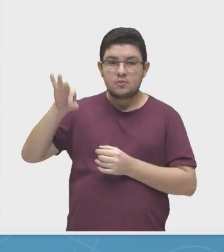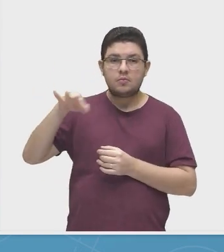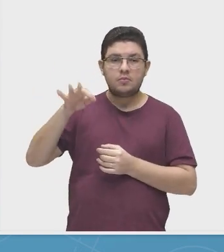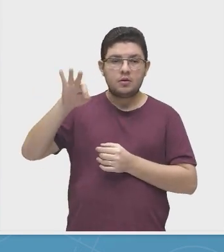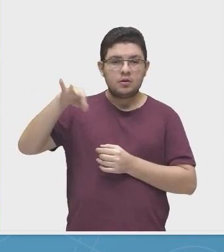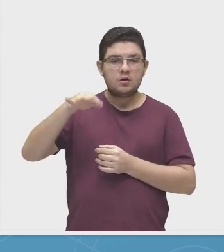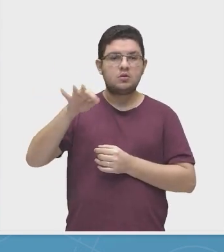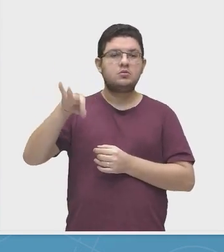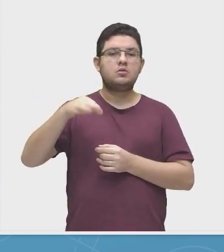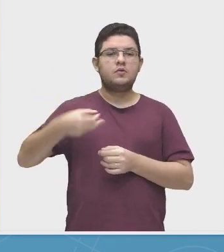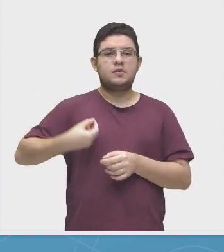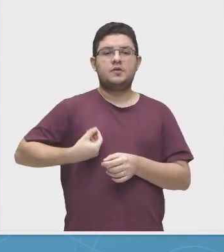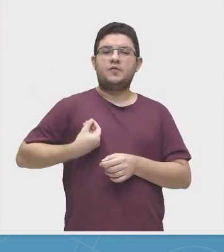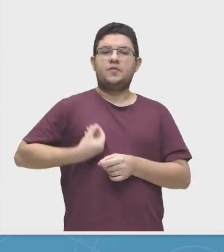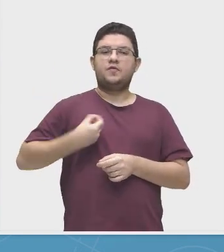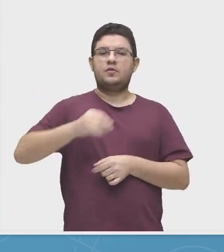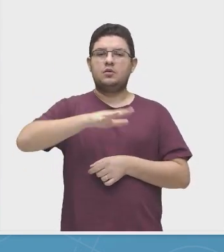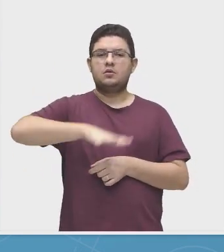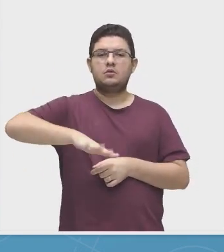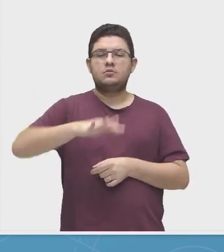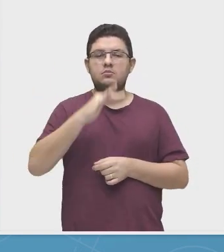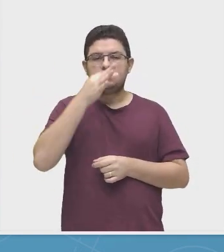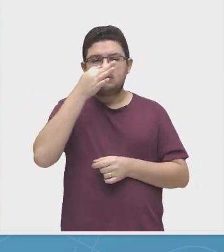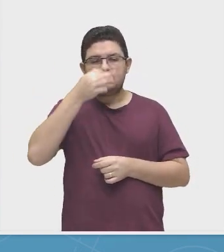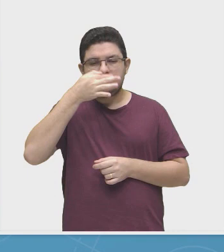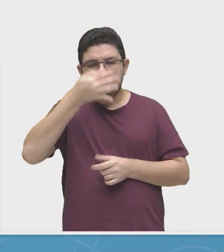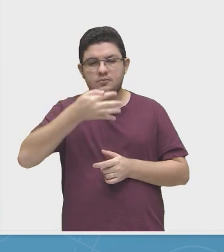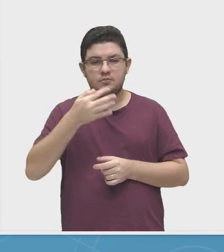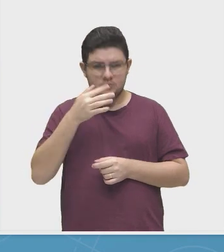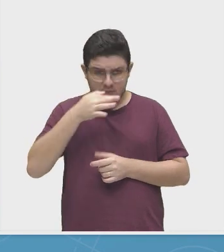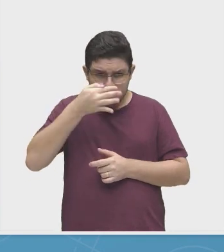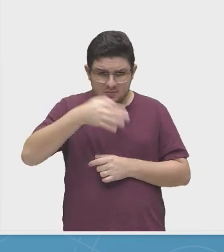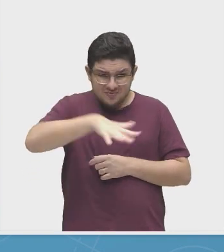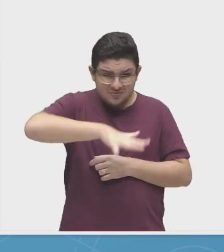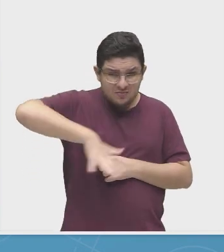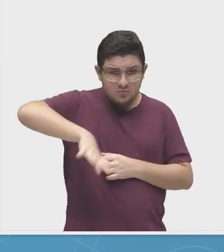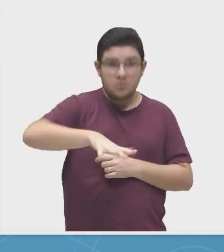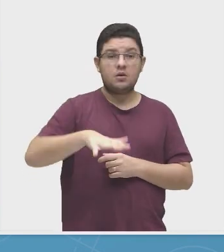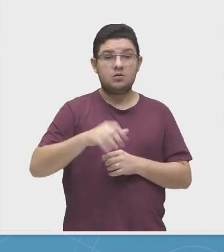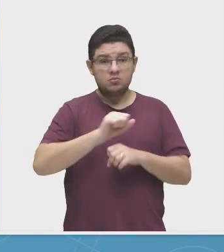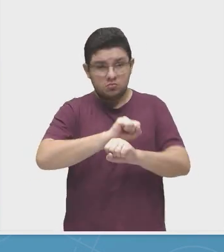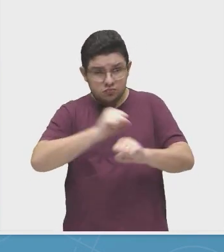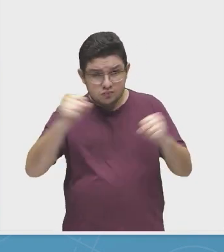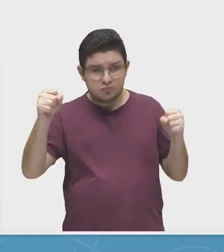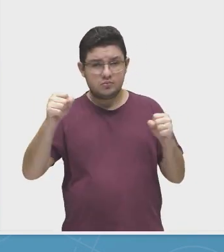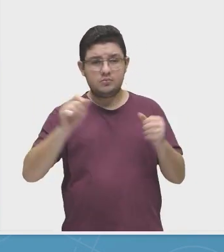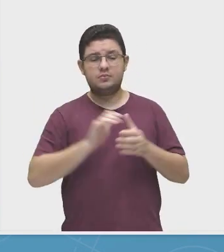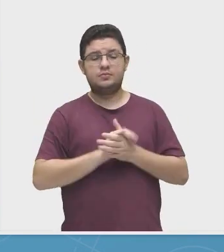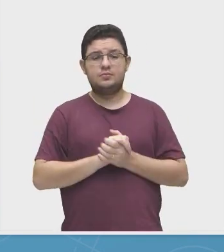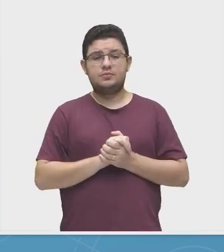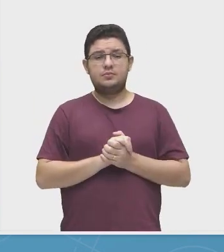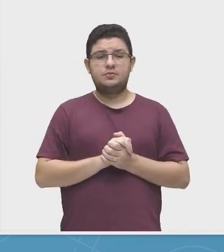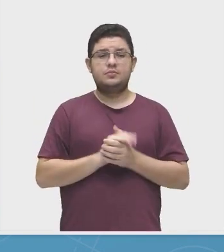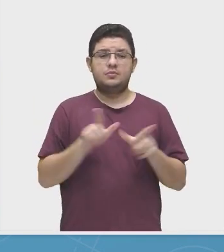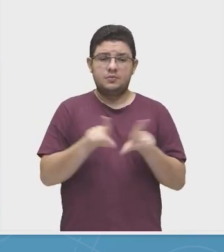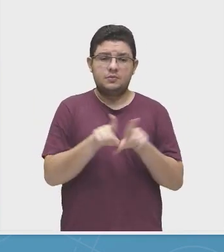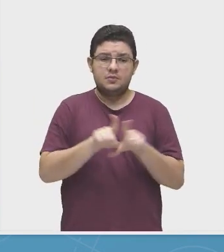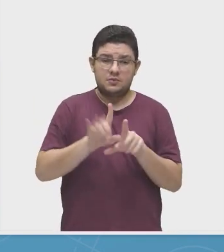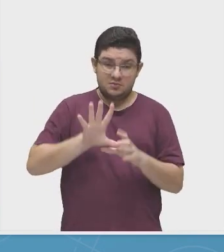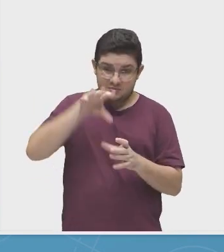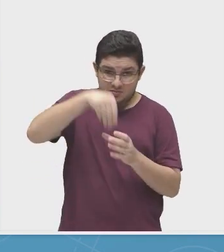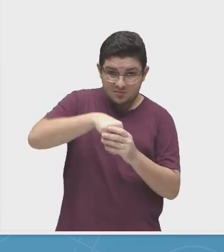que garden, jardim, ele é um local grande, amplo, mas também passa a ideia de dentro desse